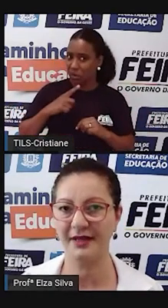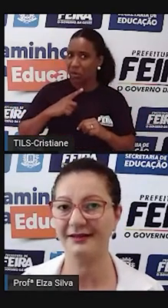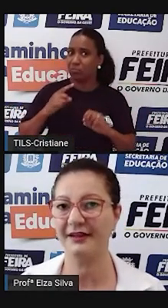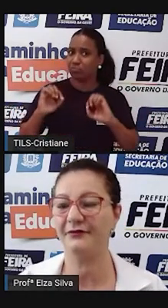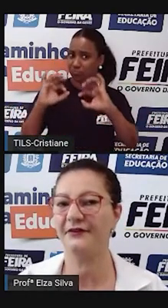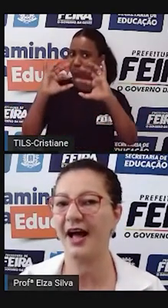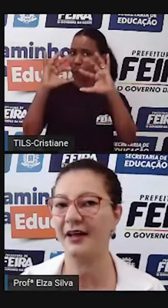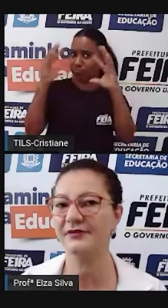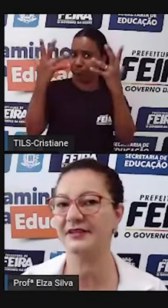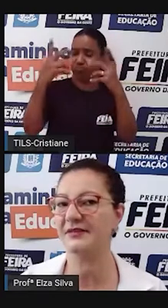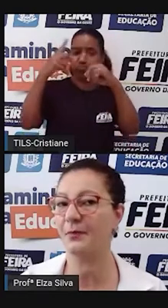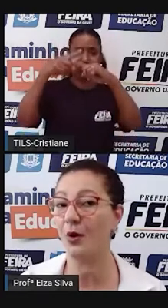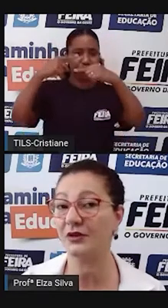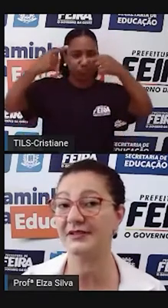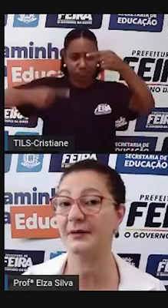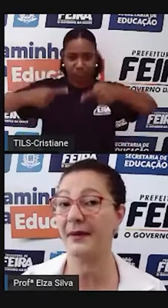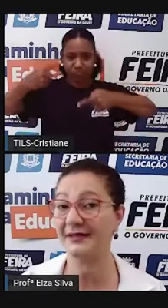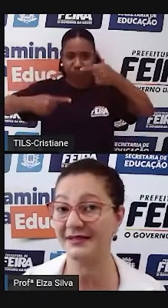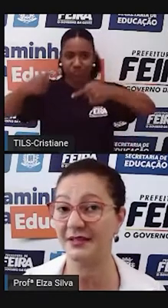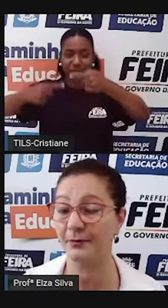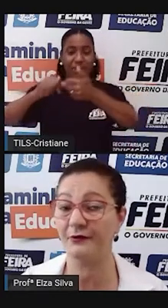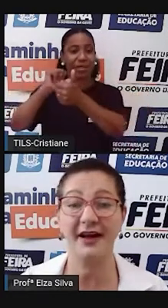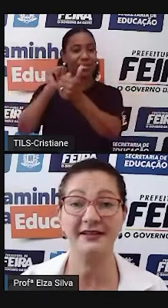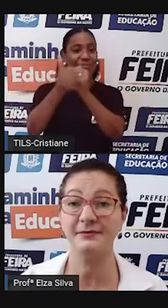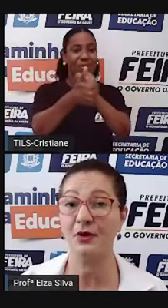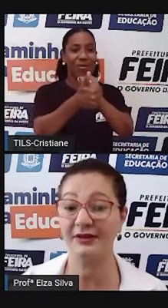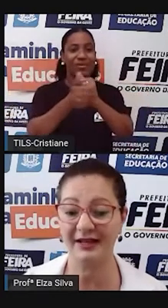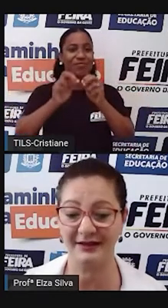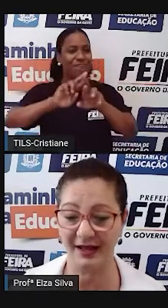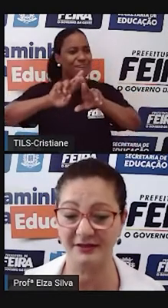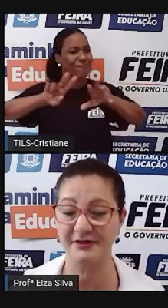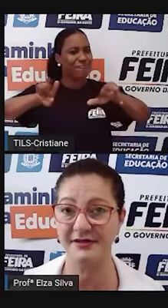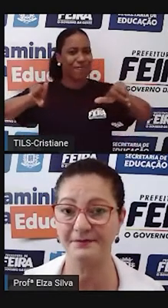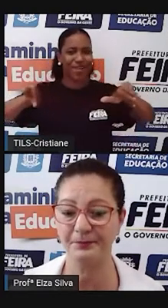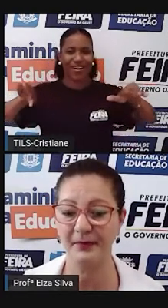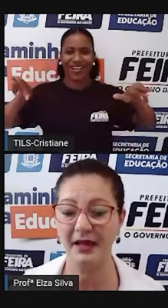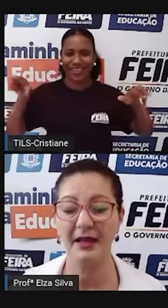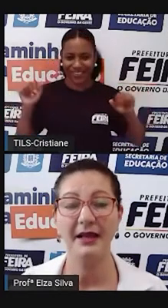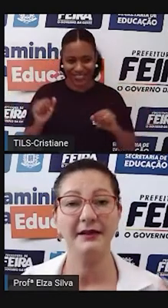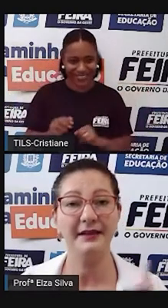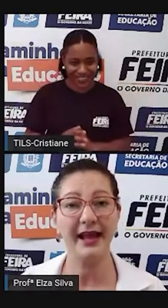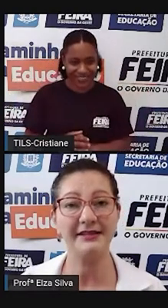multiesportivo. É, tem vários esportes que participam, várias modalidades.